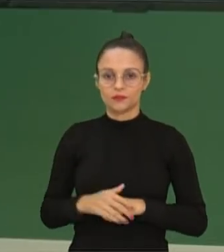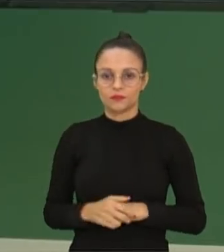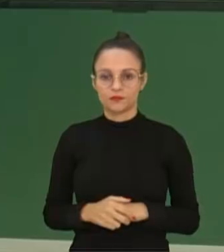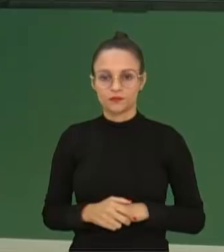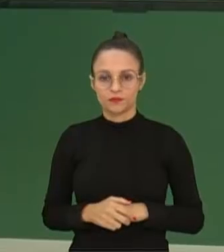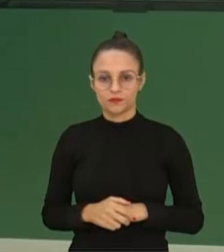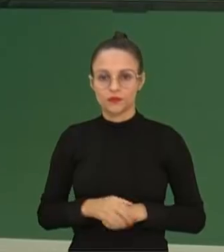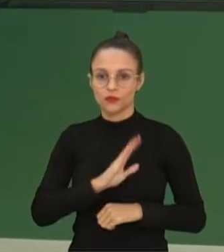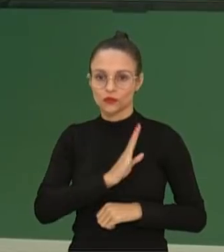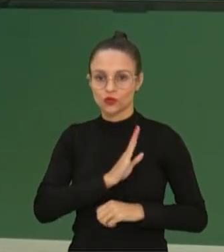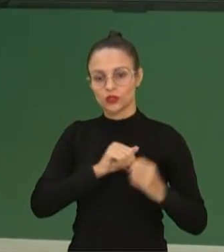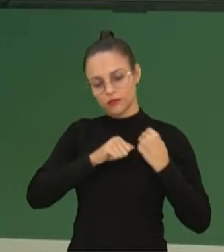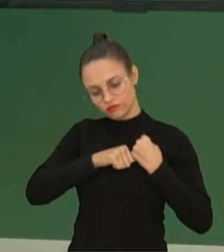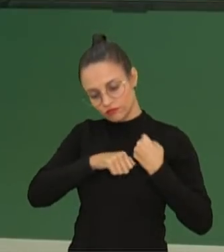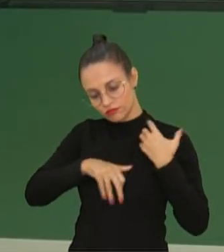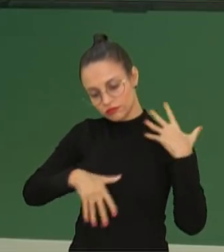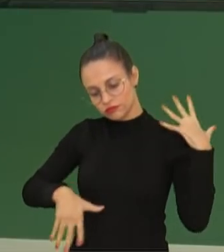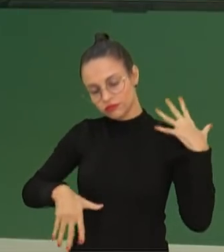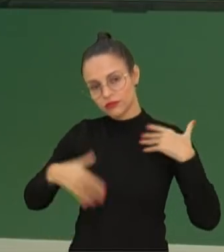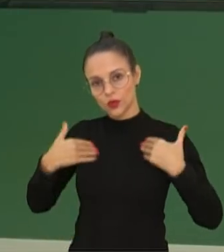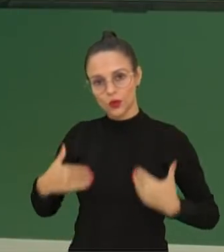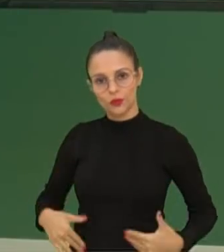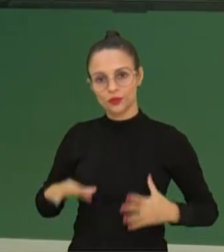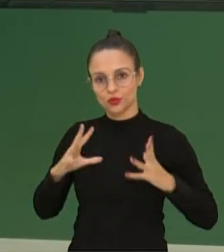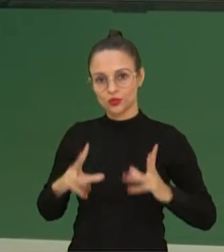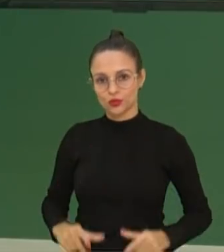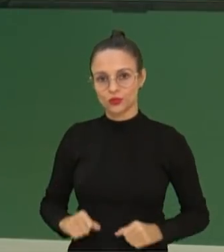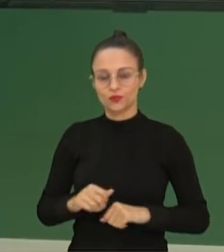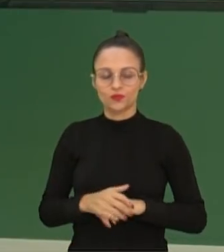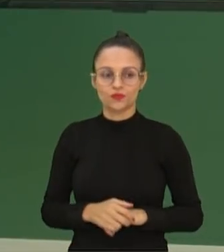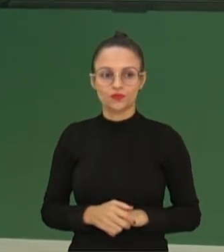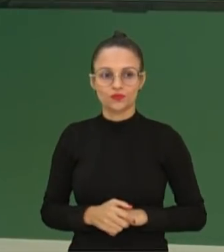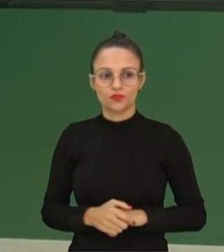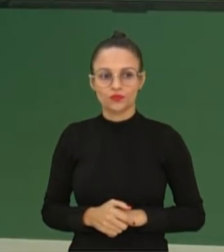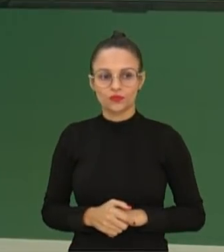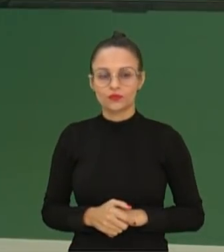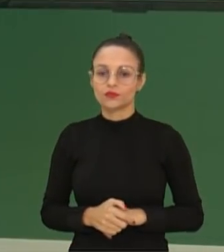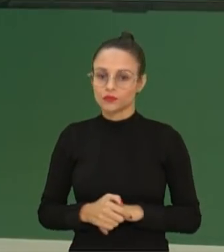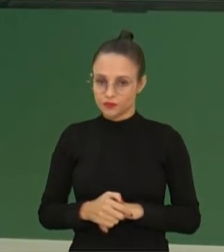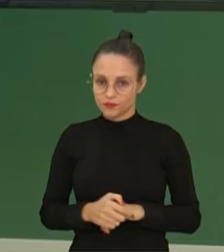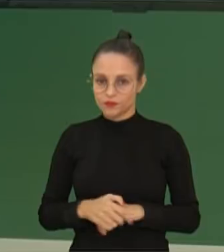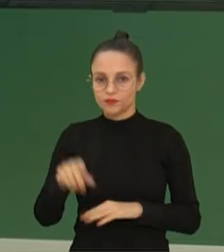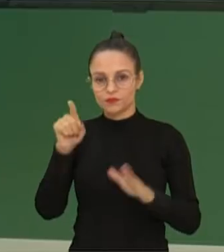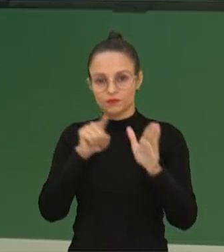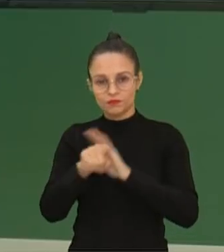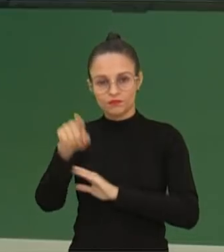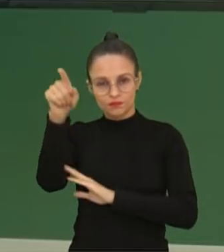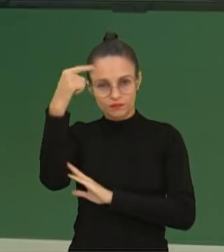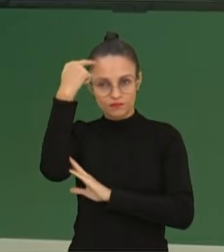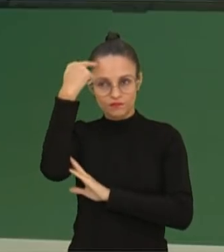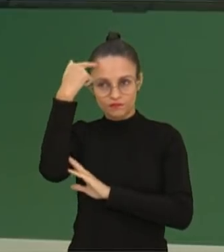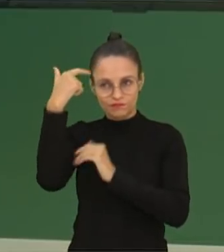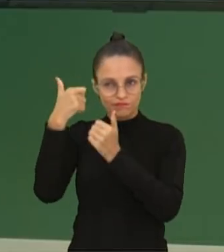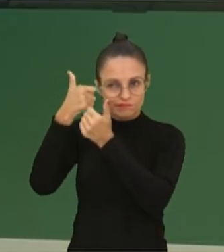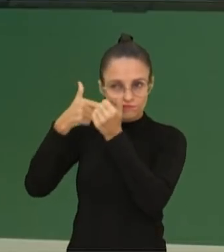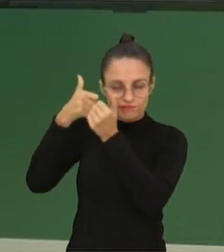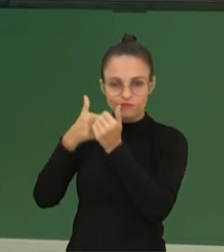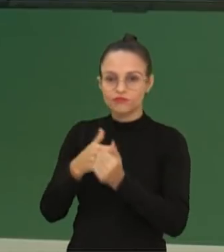do coração para todo o corpo. Continuando então, temos uma questão aqui para você pensar e responder